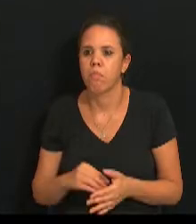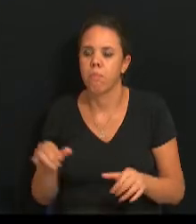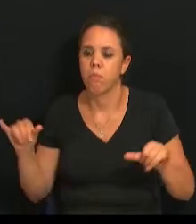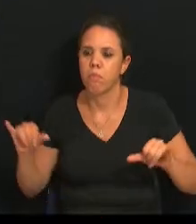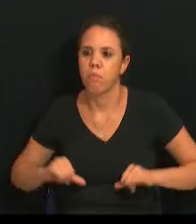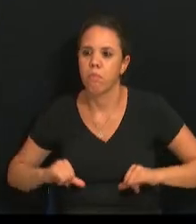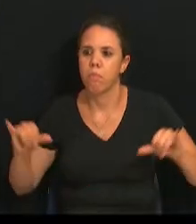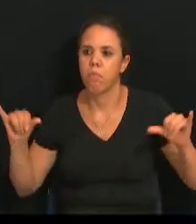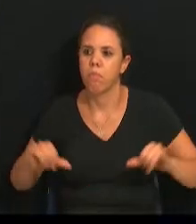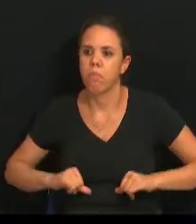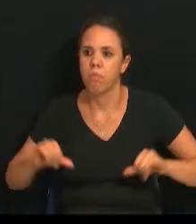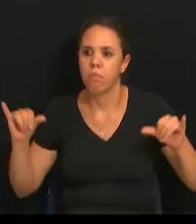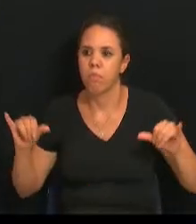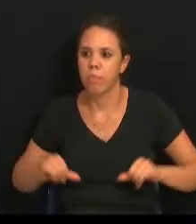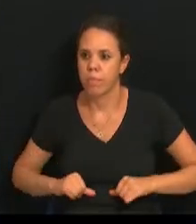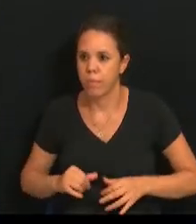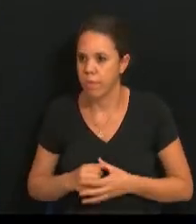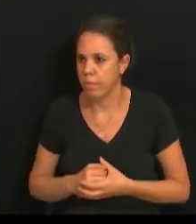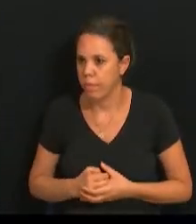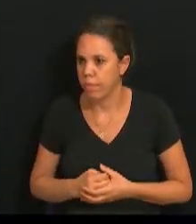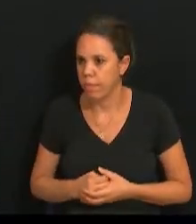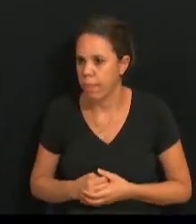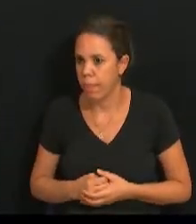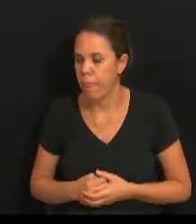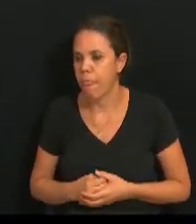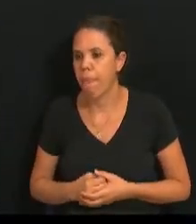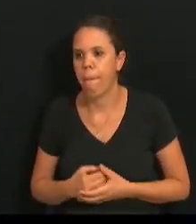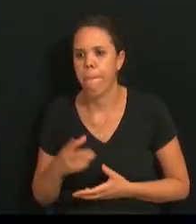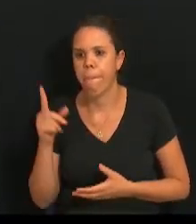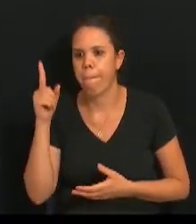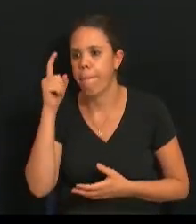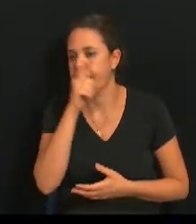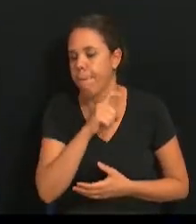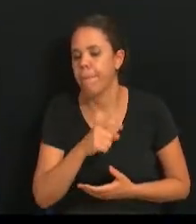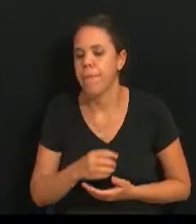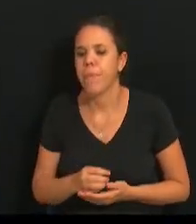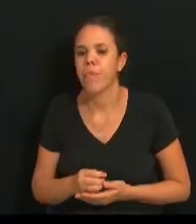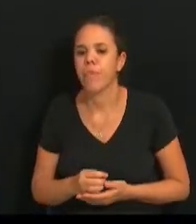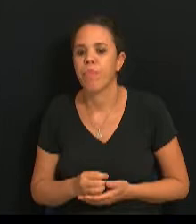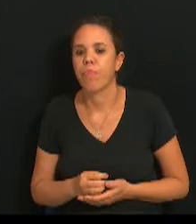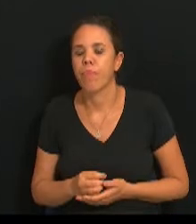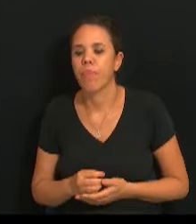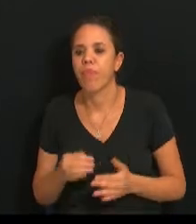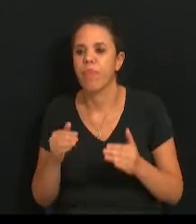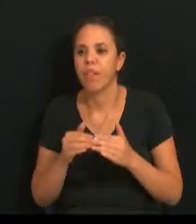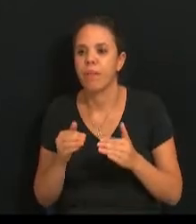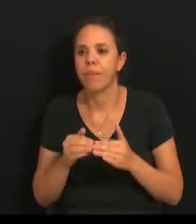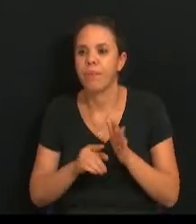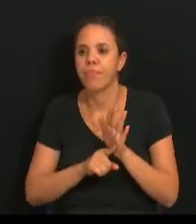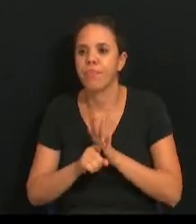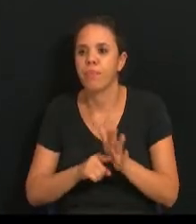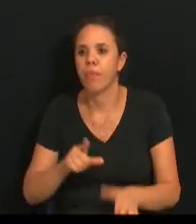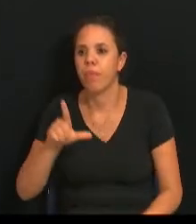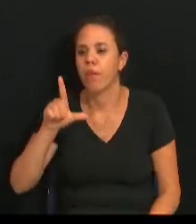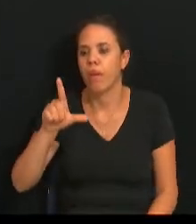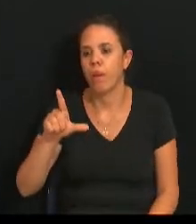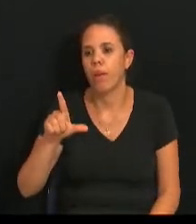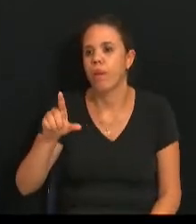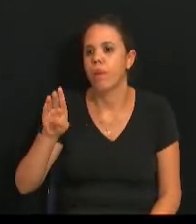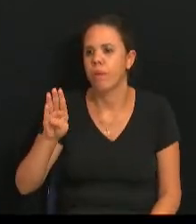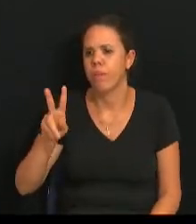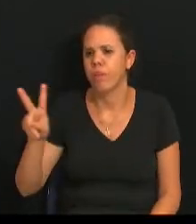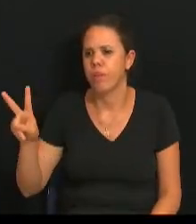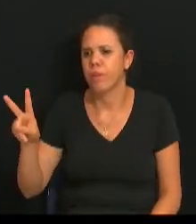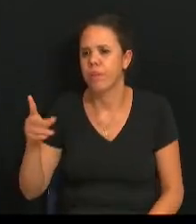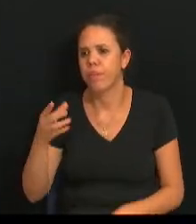sofrendo, que é demais, né? De acordo com a LDB, os referenciais curriculares,